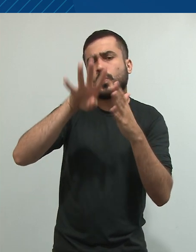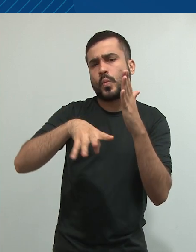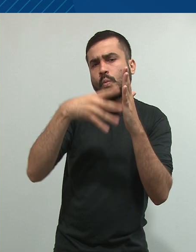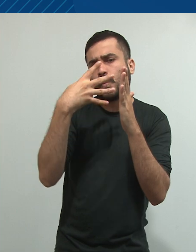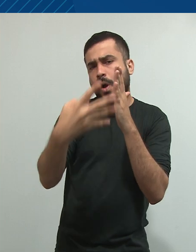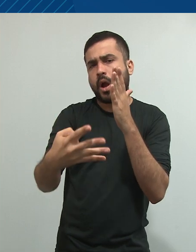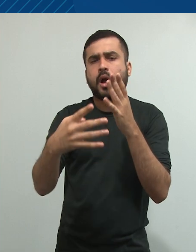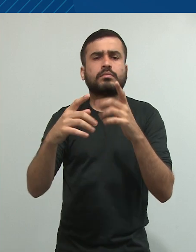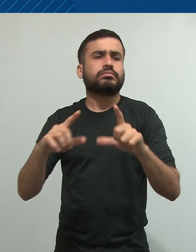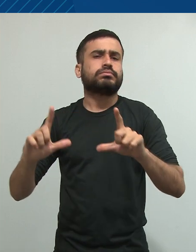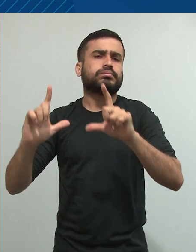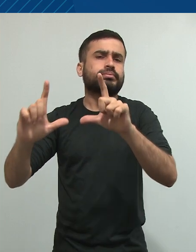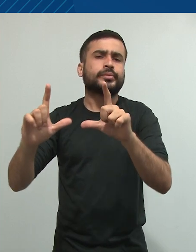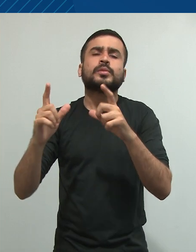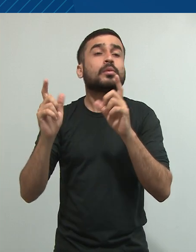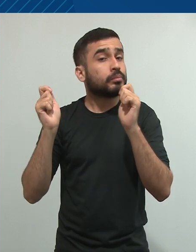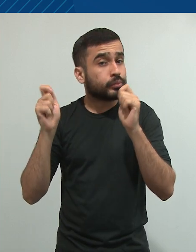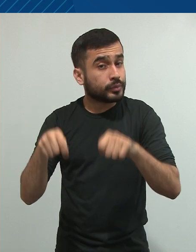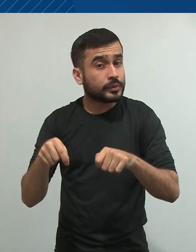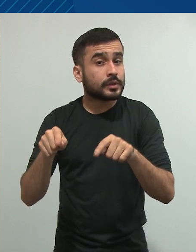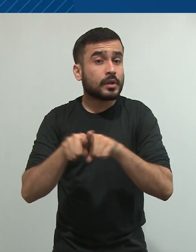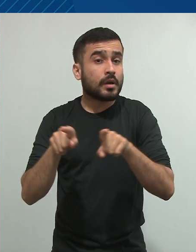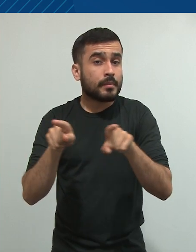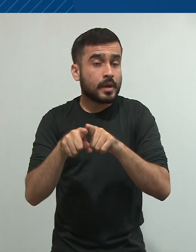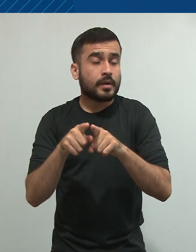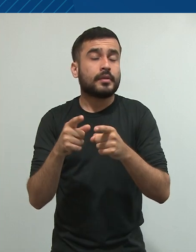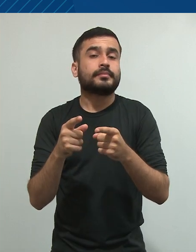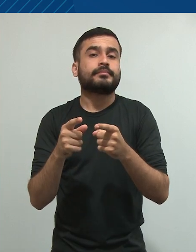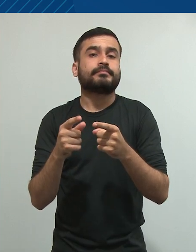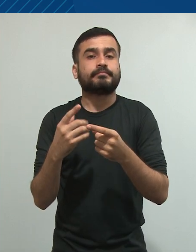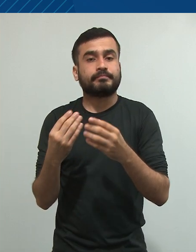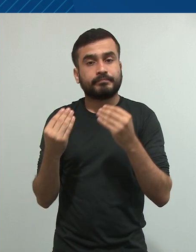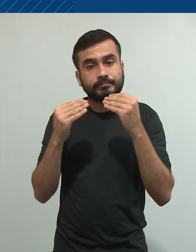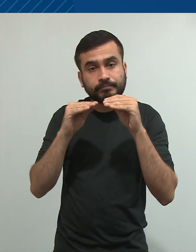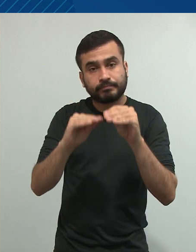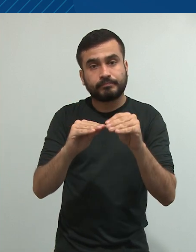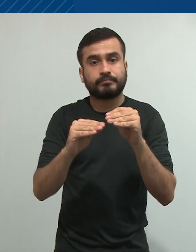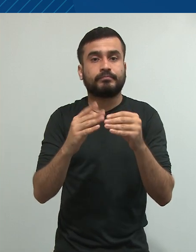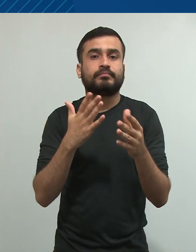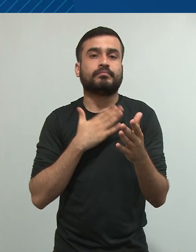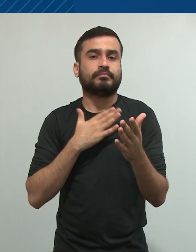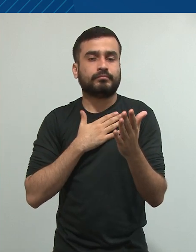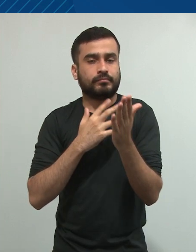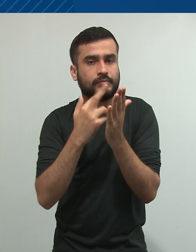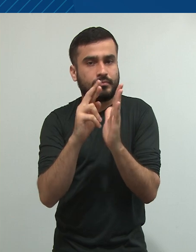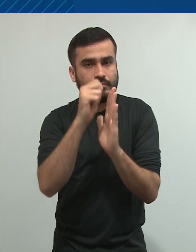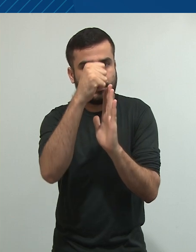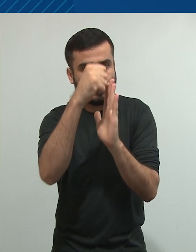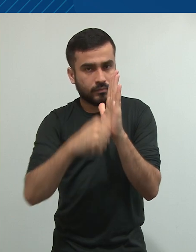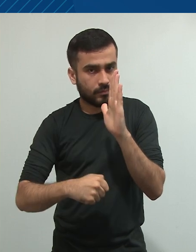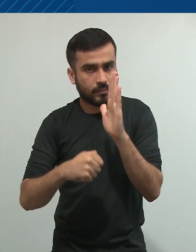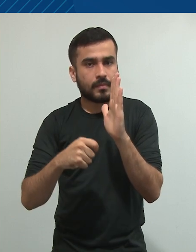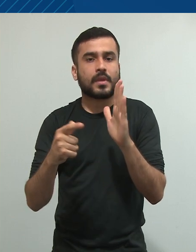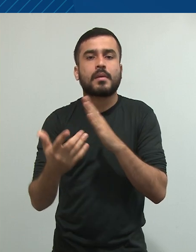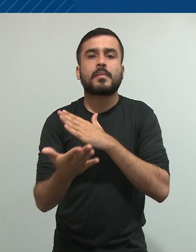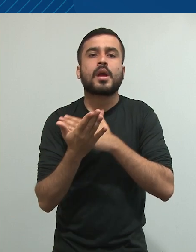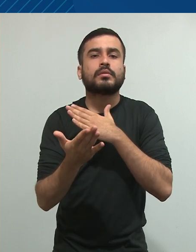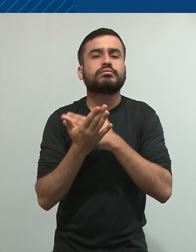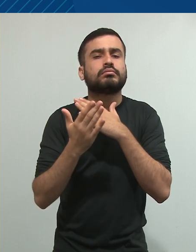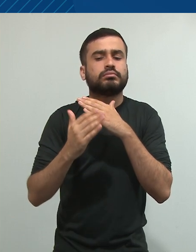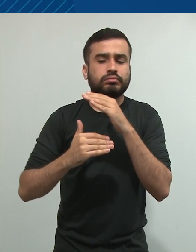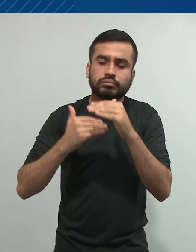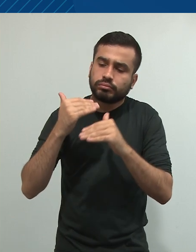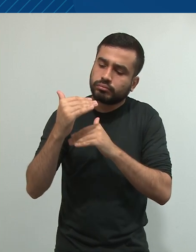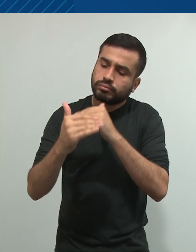quadro ou uma tabela, poderia também ser inserido nesse meu relatório para me auxiliar nesse